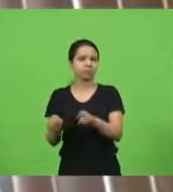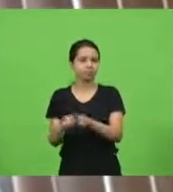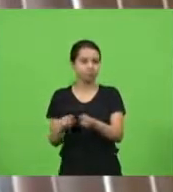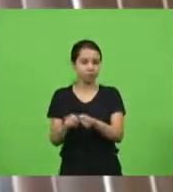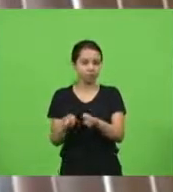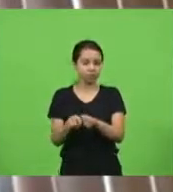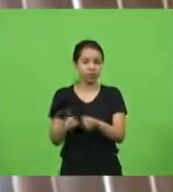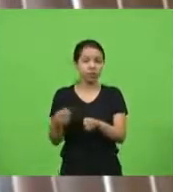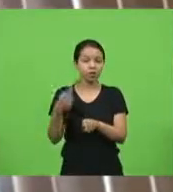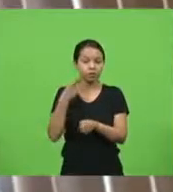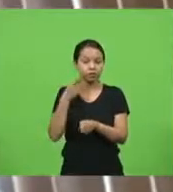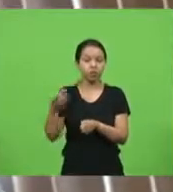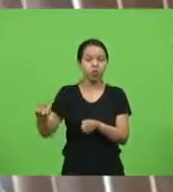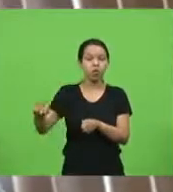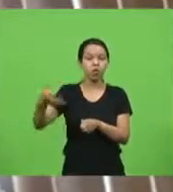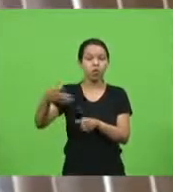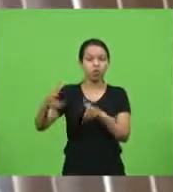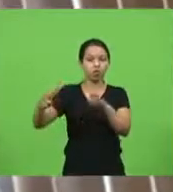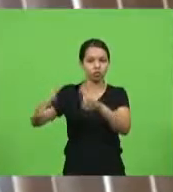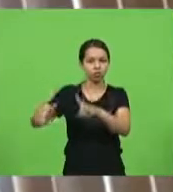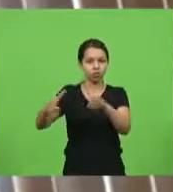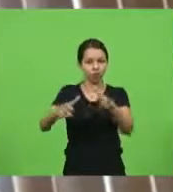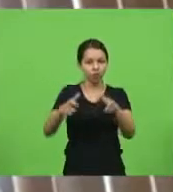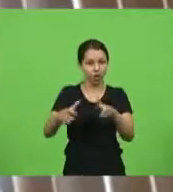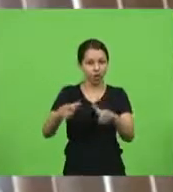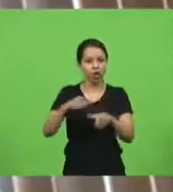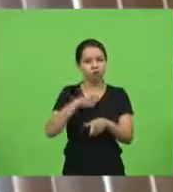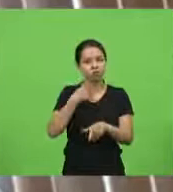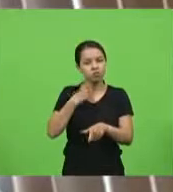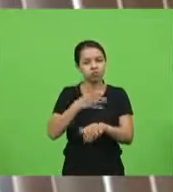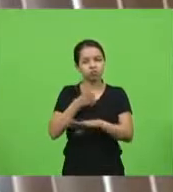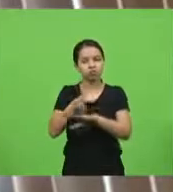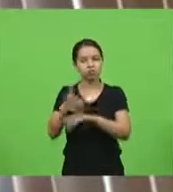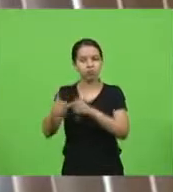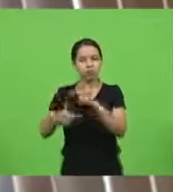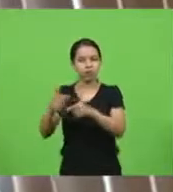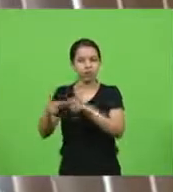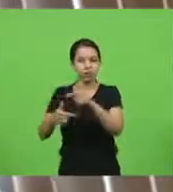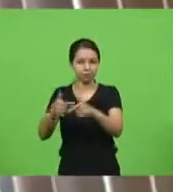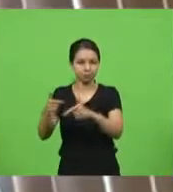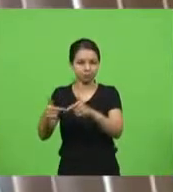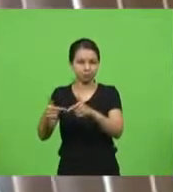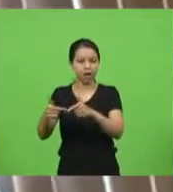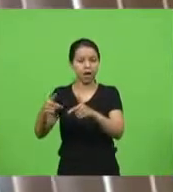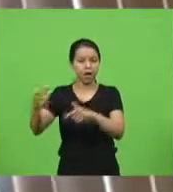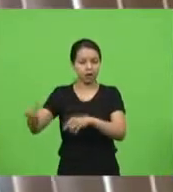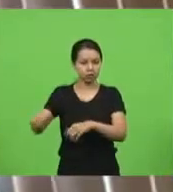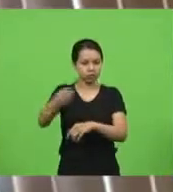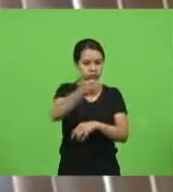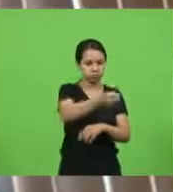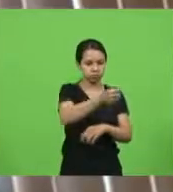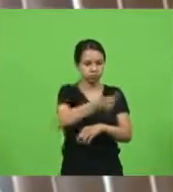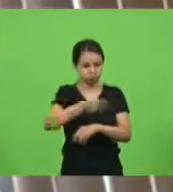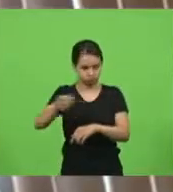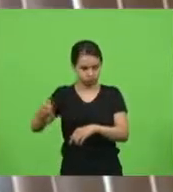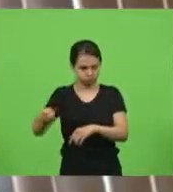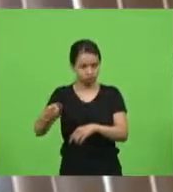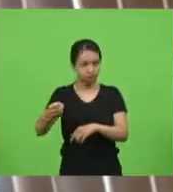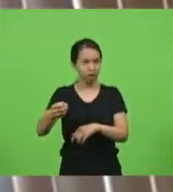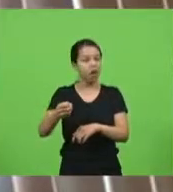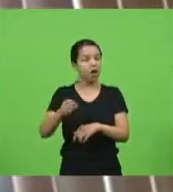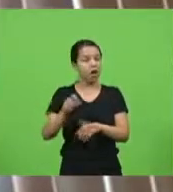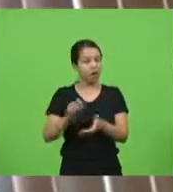para trabalharem. Essas transferências são feitas antes mesmo das movimentações das novas escolas em